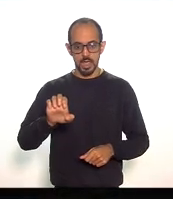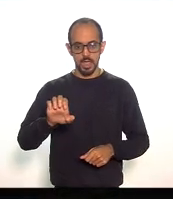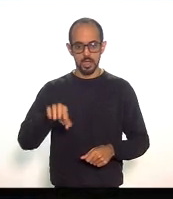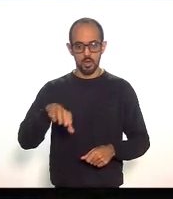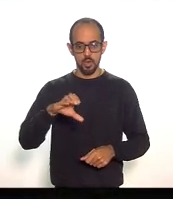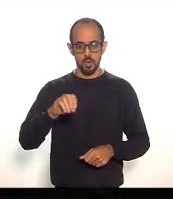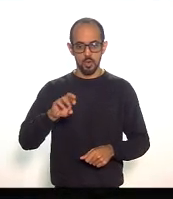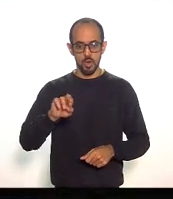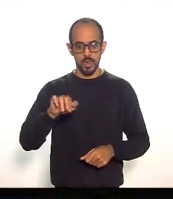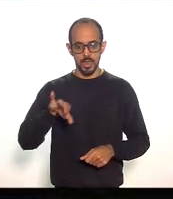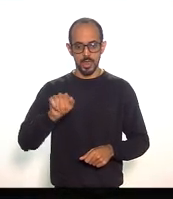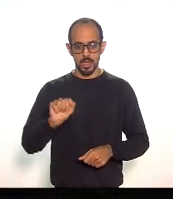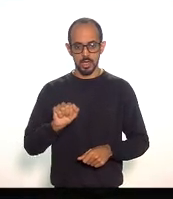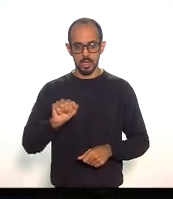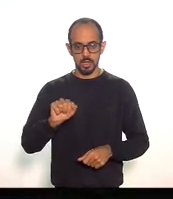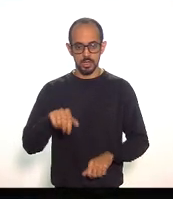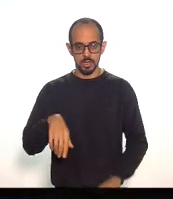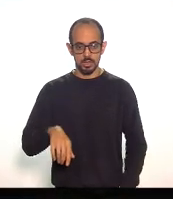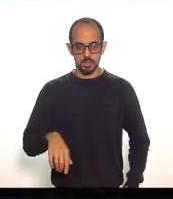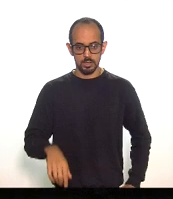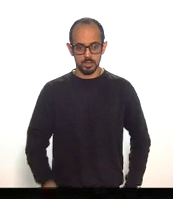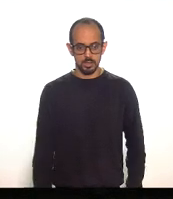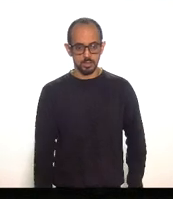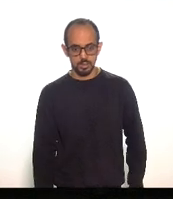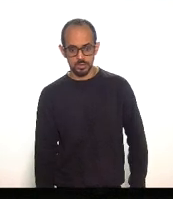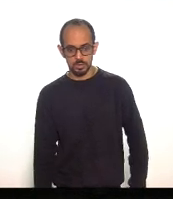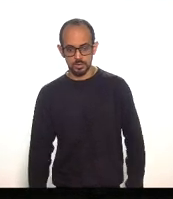Deputado André Correia.